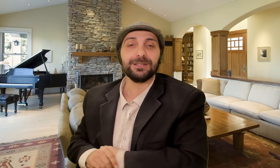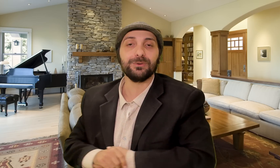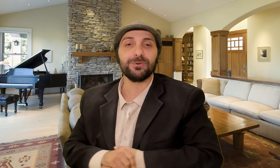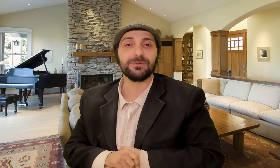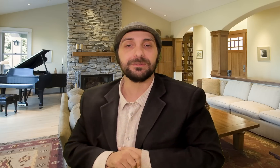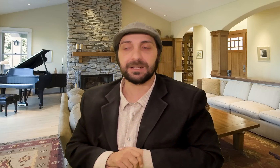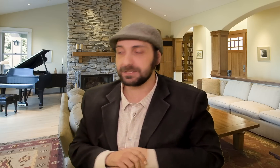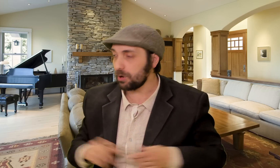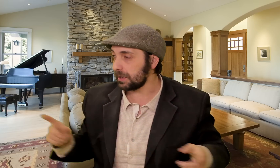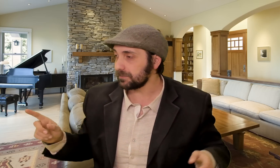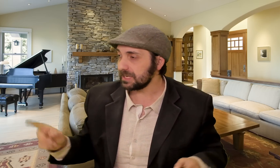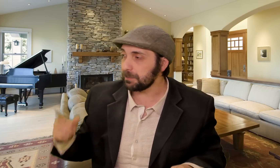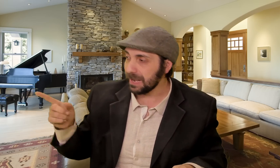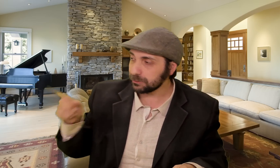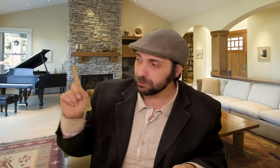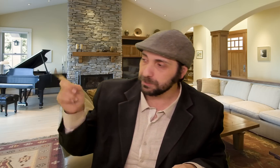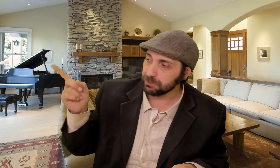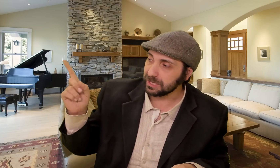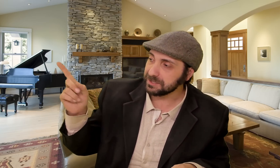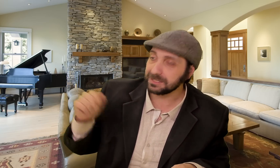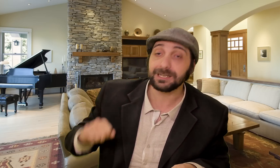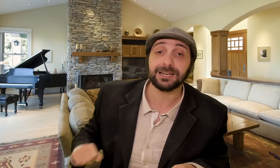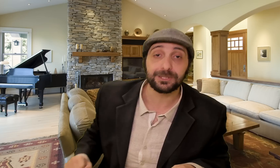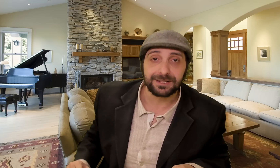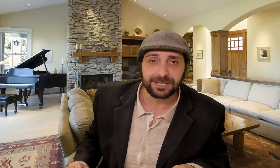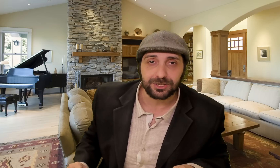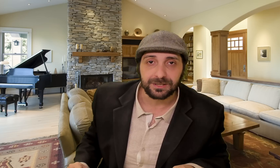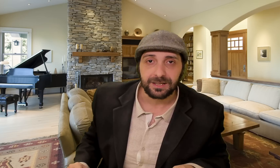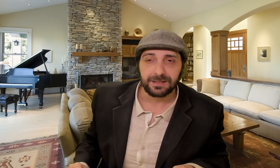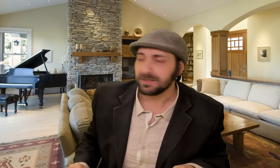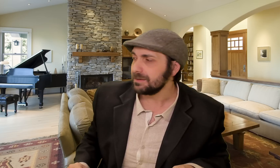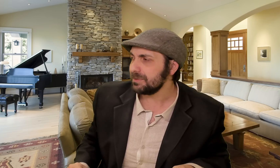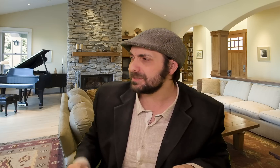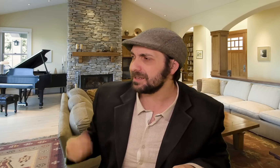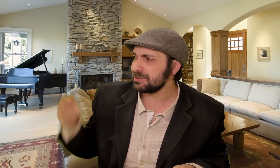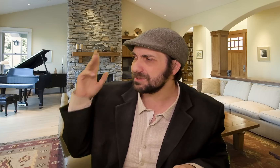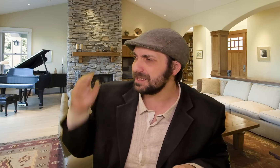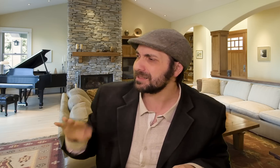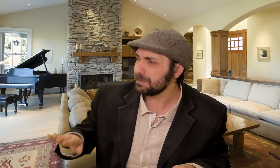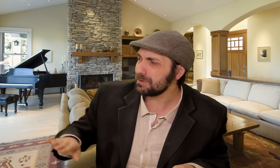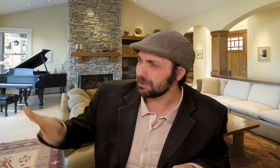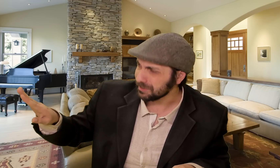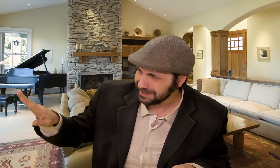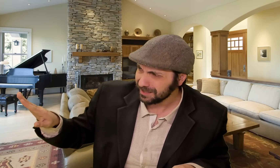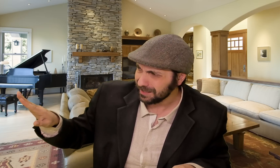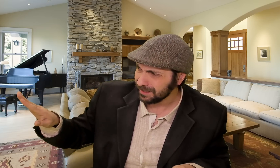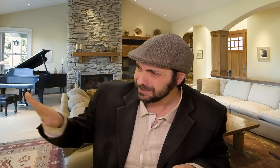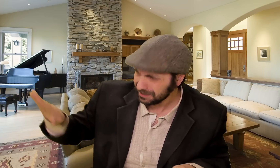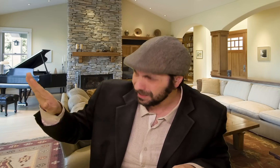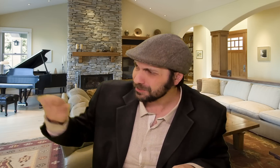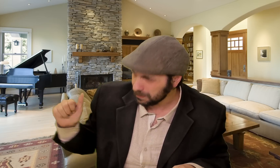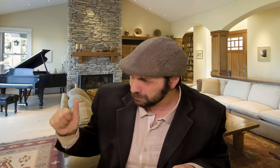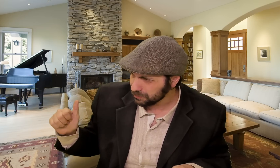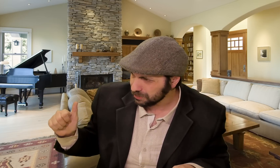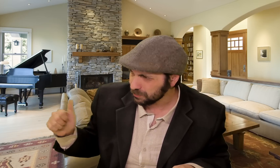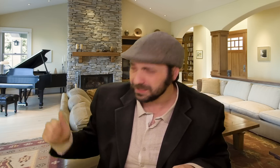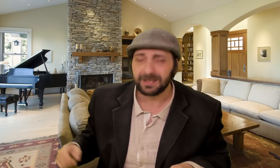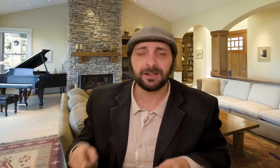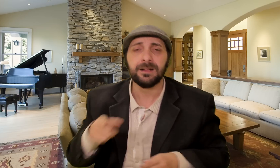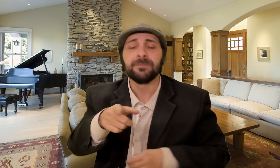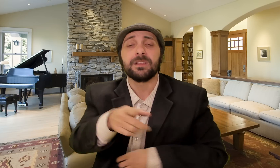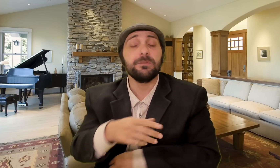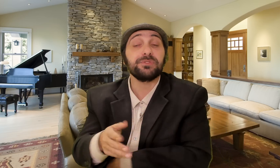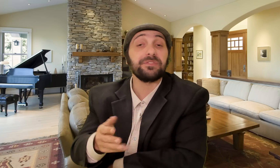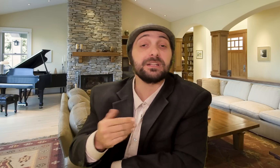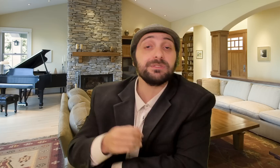o Lira tá metendo louco tá entendendo Olha aquele pacto que o menino tá dizendo que ali que não existe Pois é desconsidera tá bom Cláudio senta lá senta lá já acabou de mentir Pois é